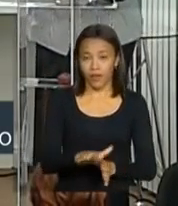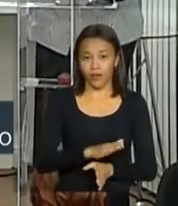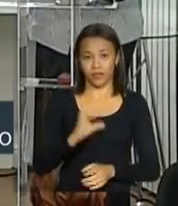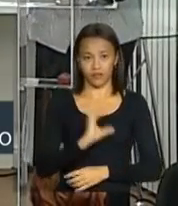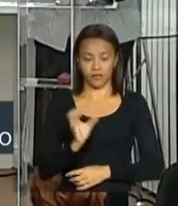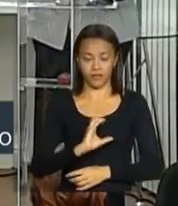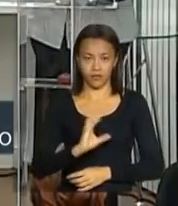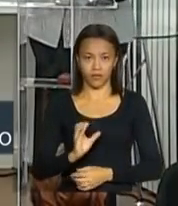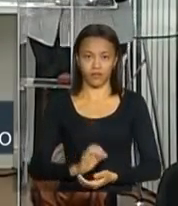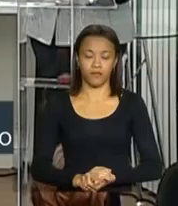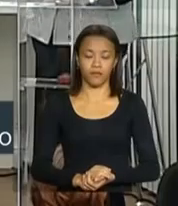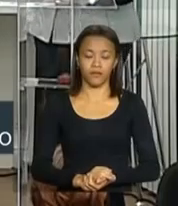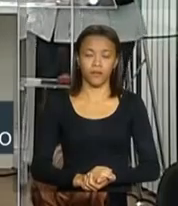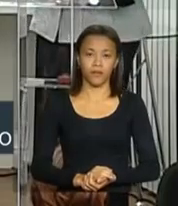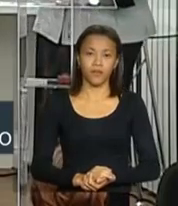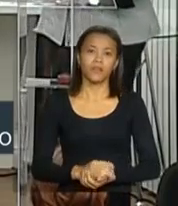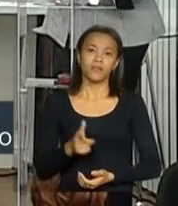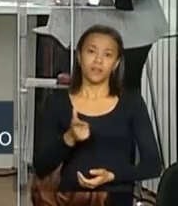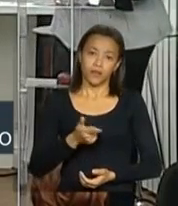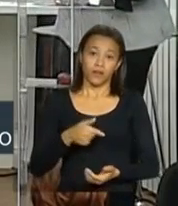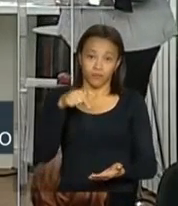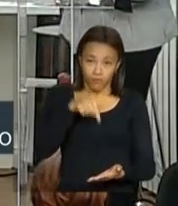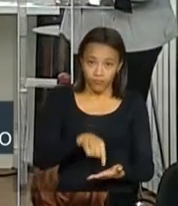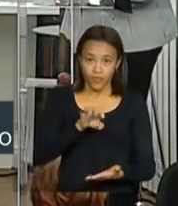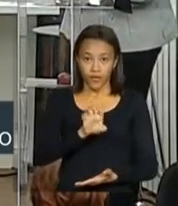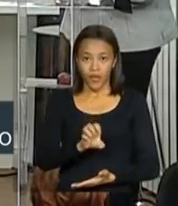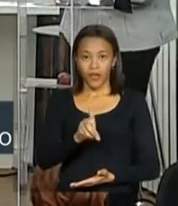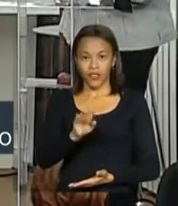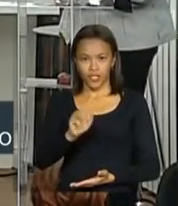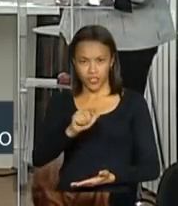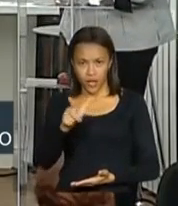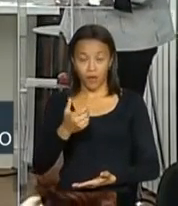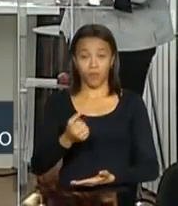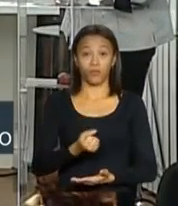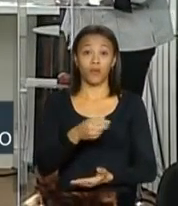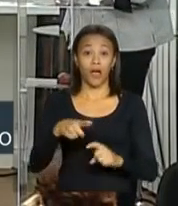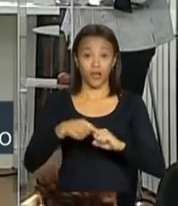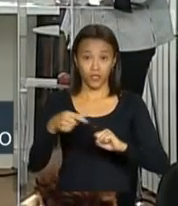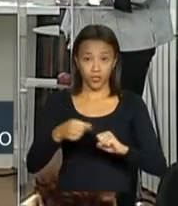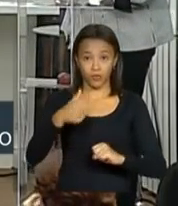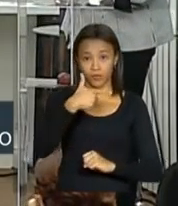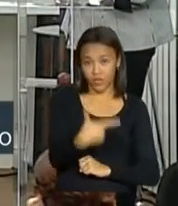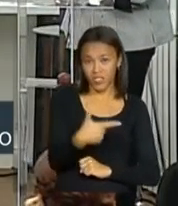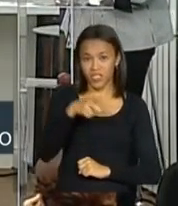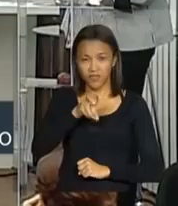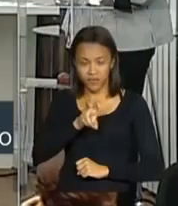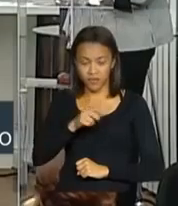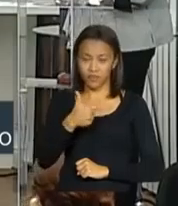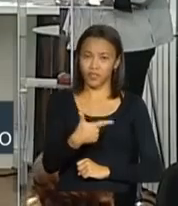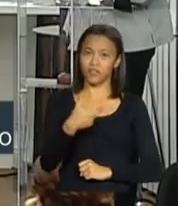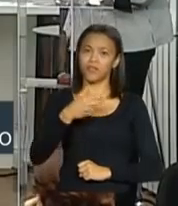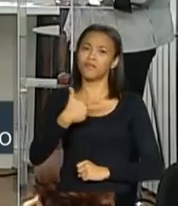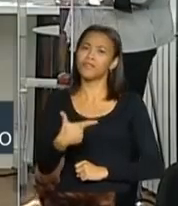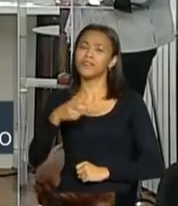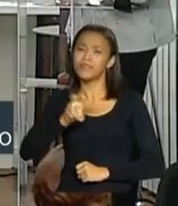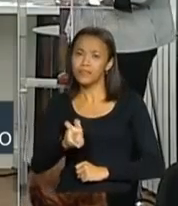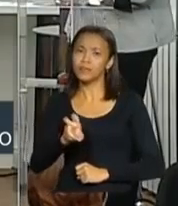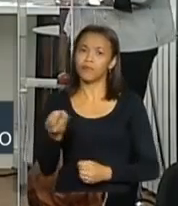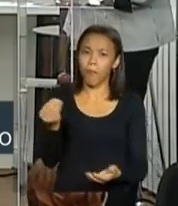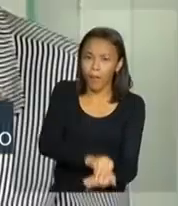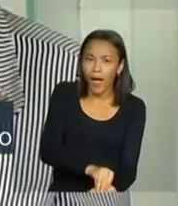decorrência dos editais. Artigos, 225 artigos em revistas